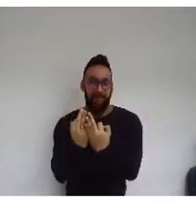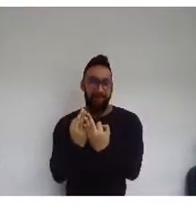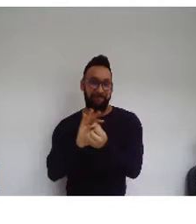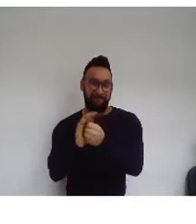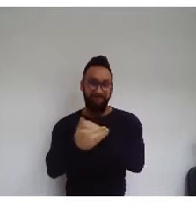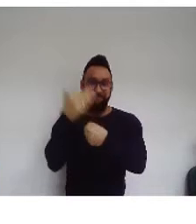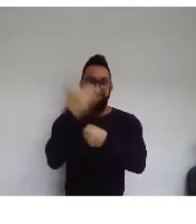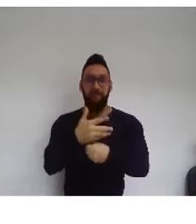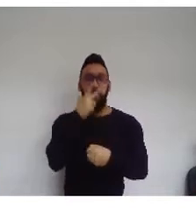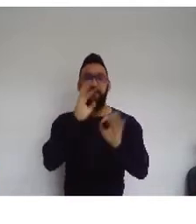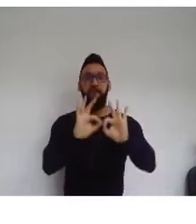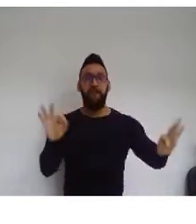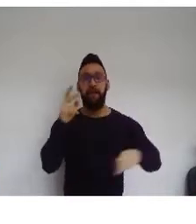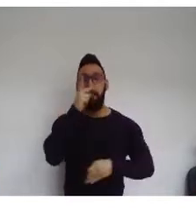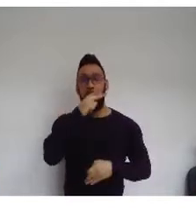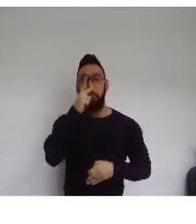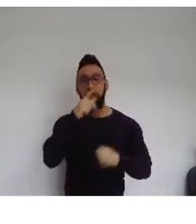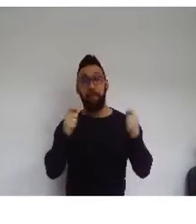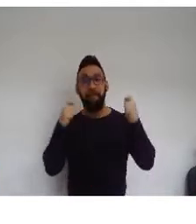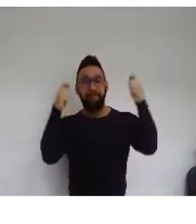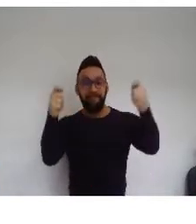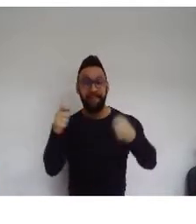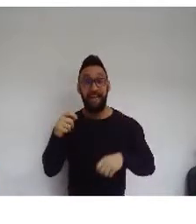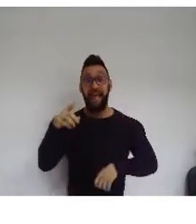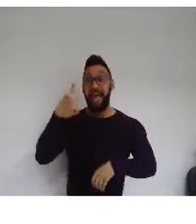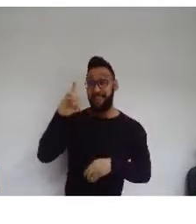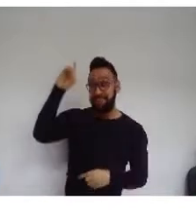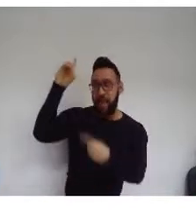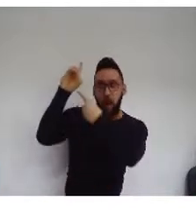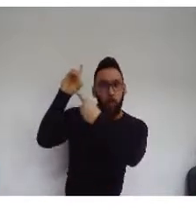vocês conhecem muito bem, Deus, pátria e família.